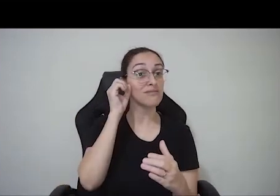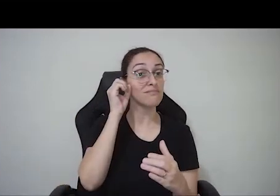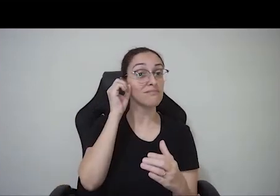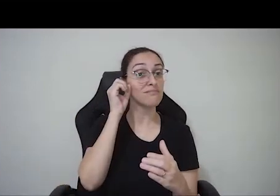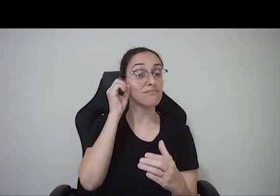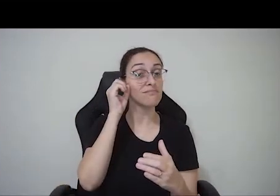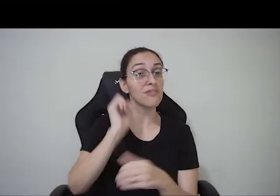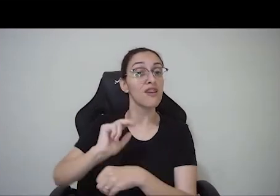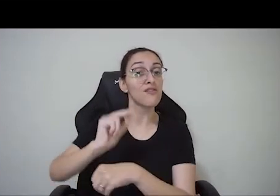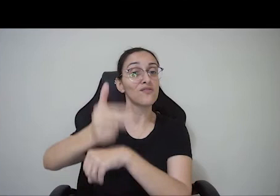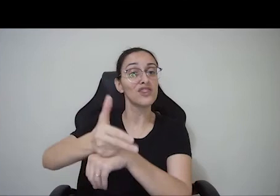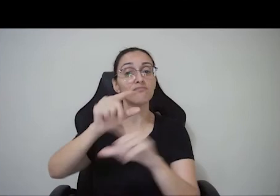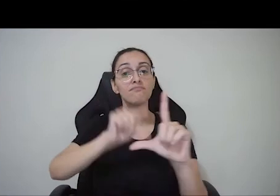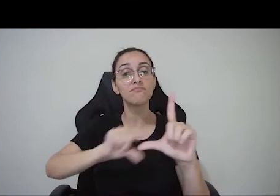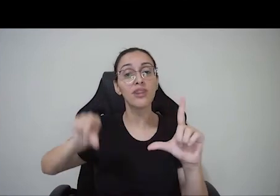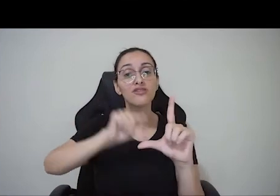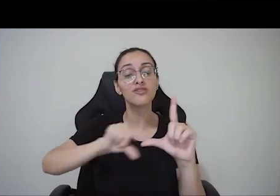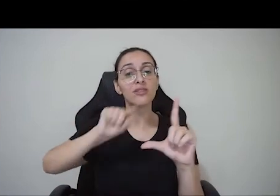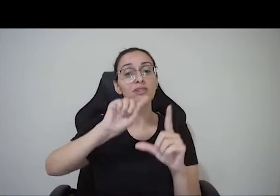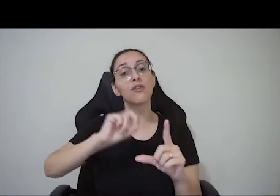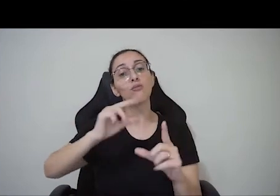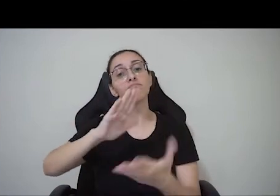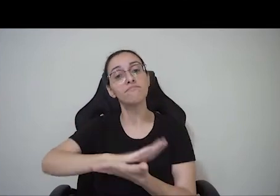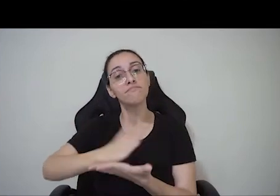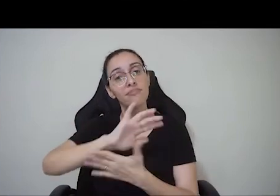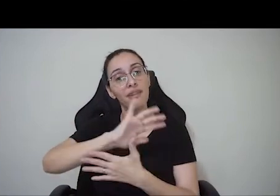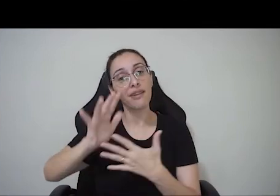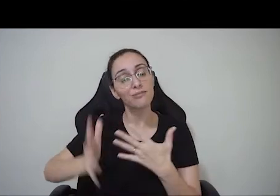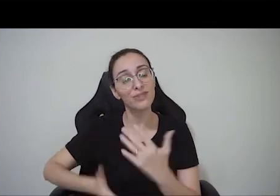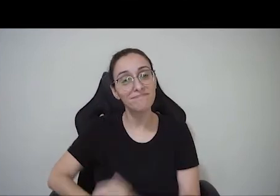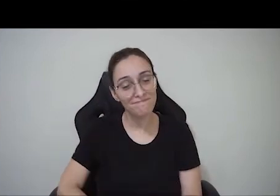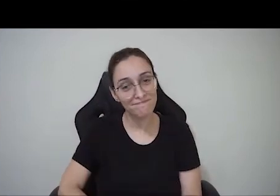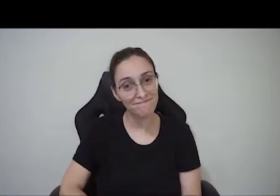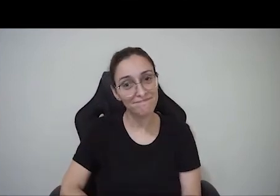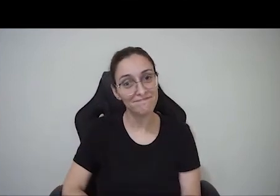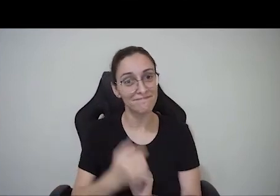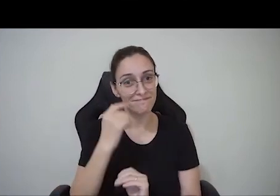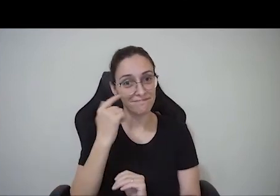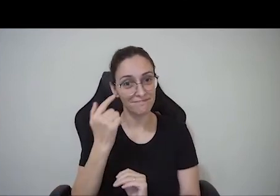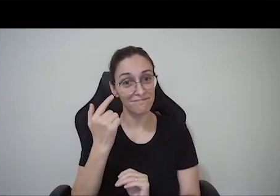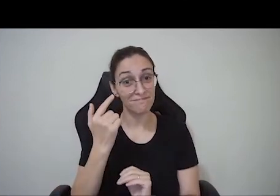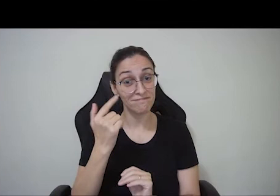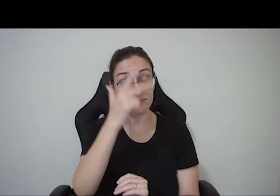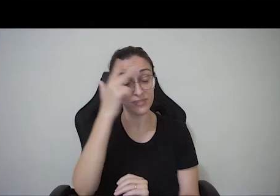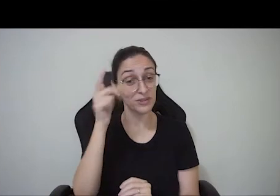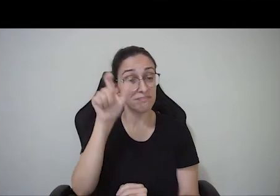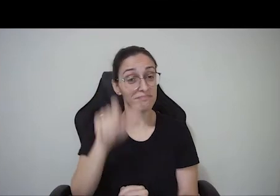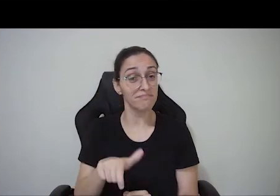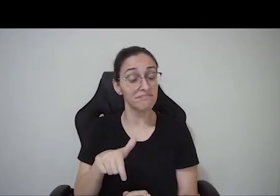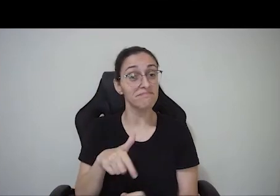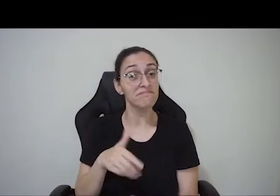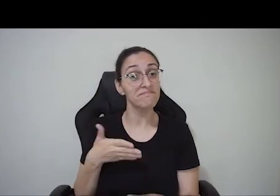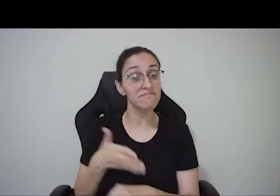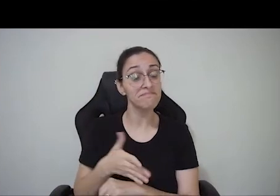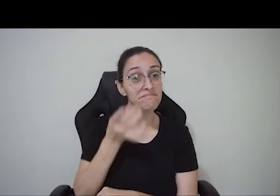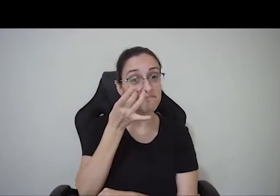um vídeo com legenda ou um intérprete de Libras, por exemplo. As pessoas estão lá, segregadas.